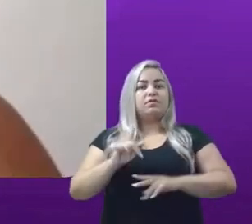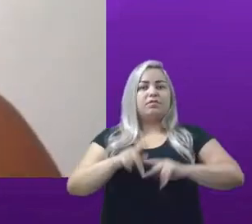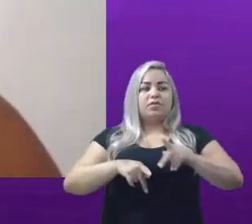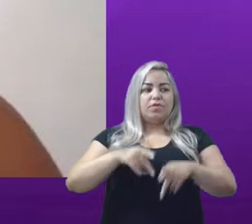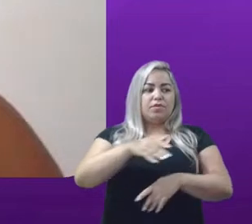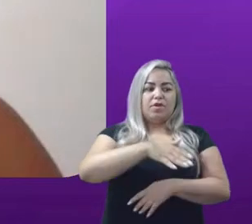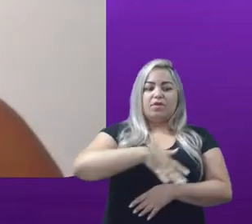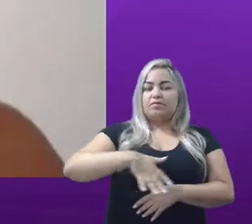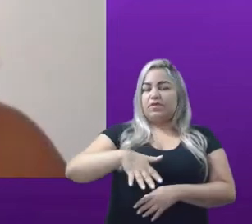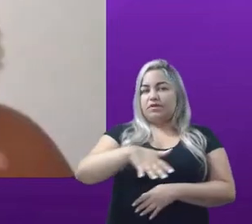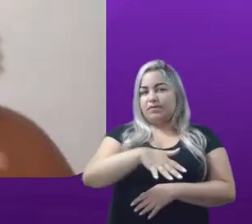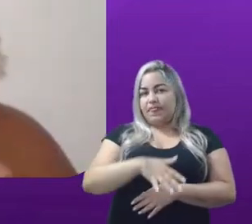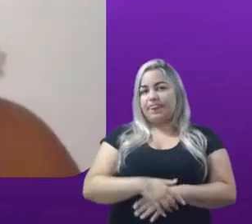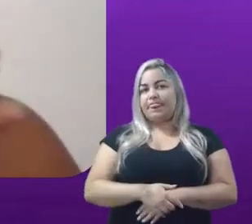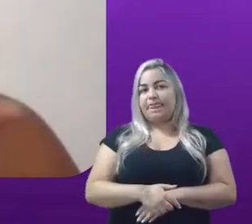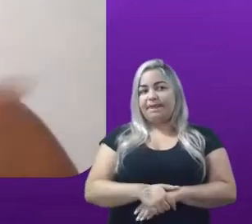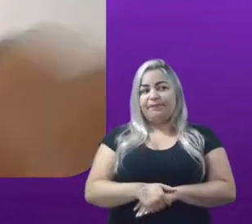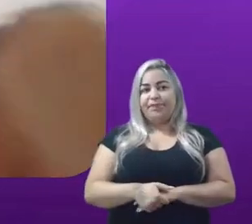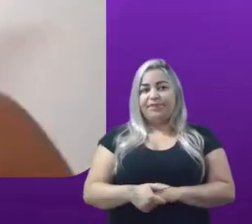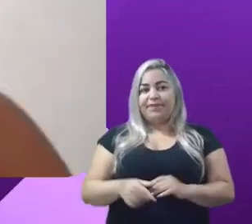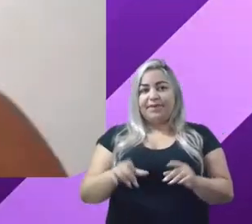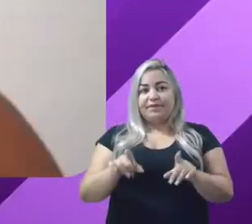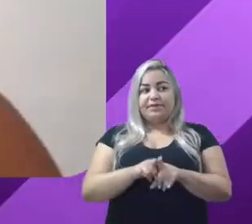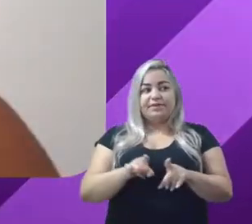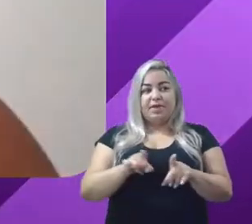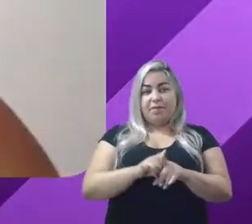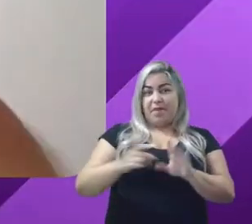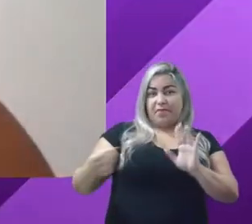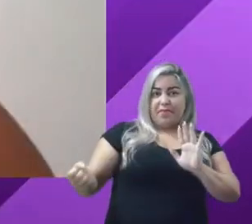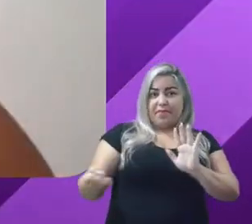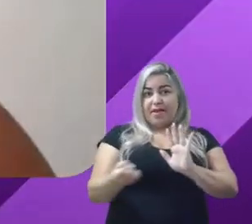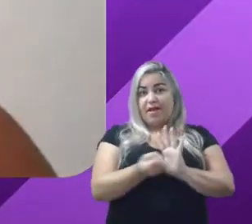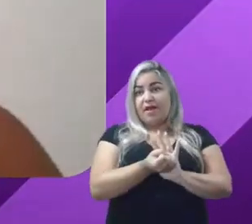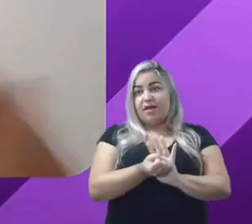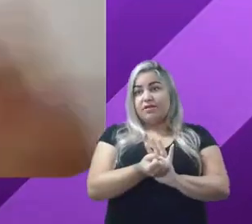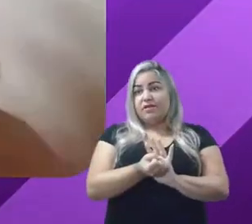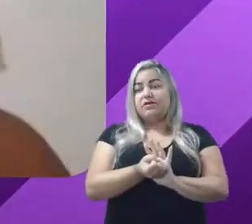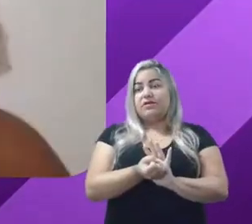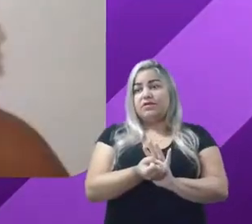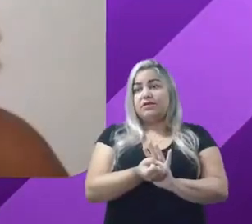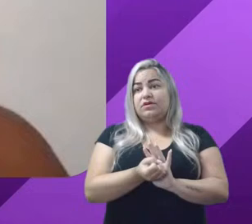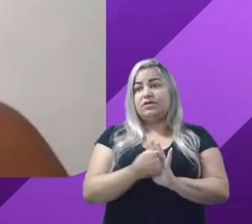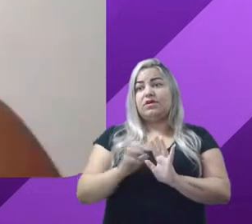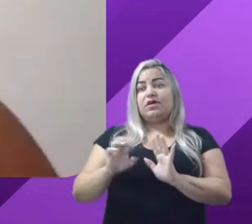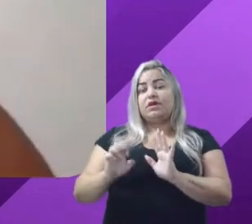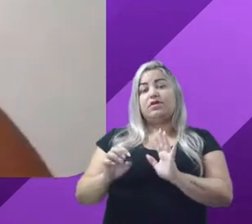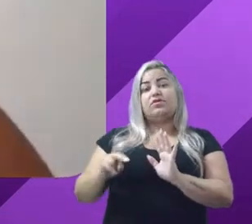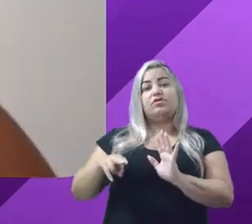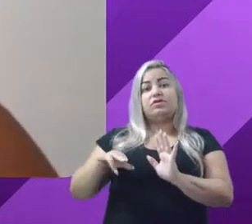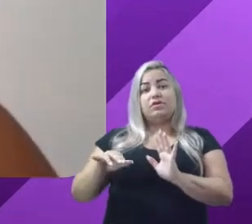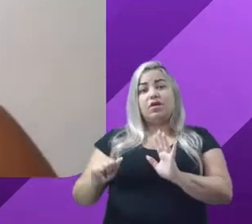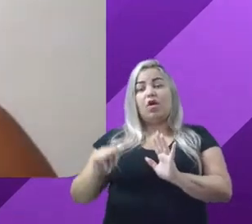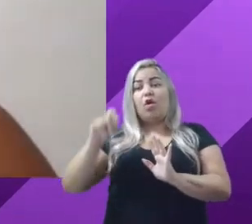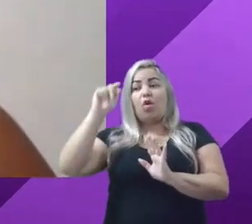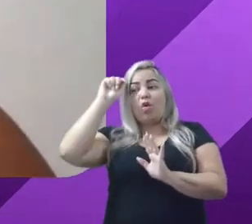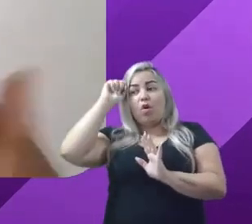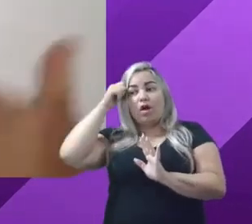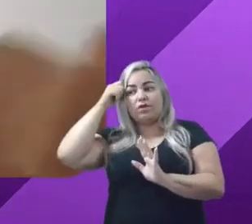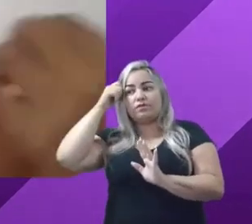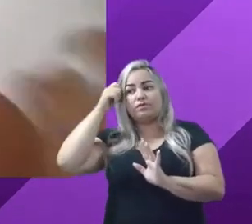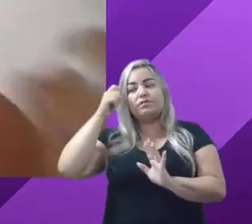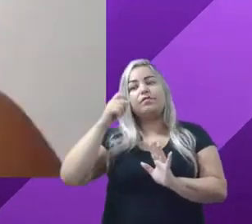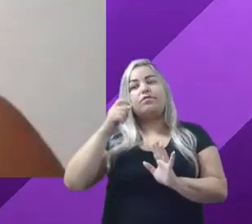população majoritariamente marcada, né, por uma etnia ou raça,